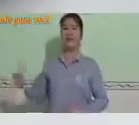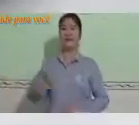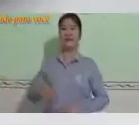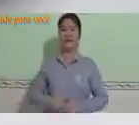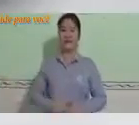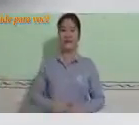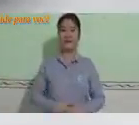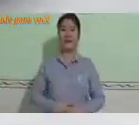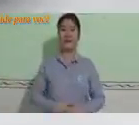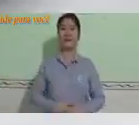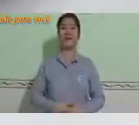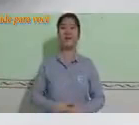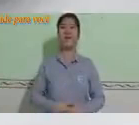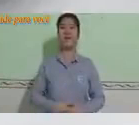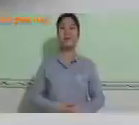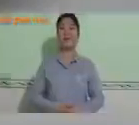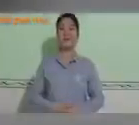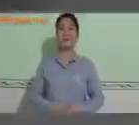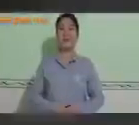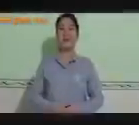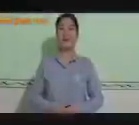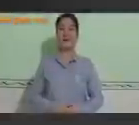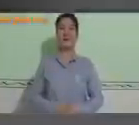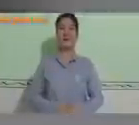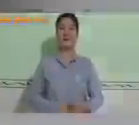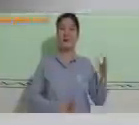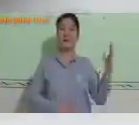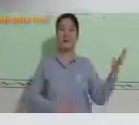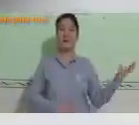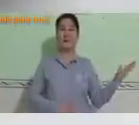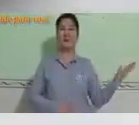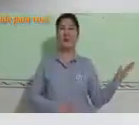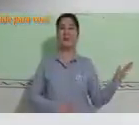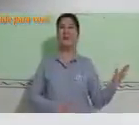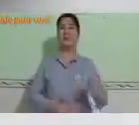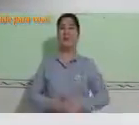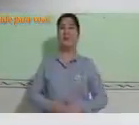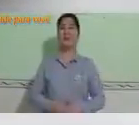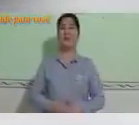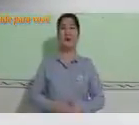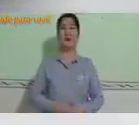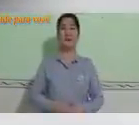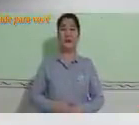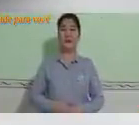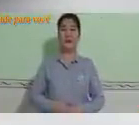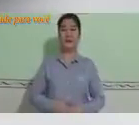COMORMAZNARO LEITE MATERNO para poder armazenar o leite materno tirado com bombinha, vírgula, ele deve ser colocado ao mundo